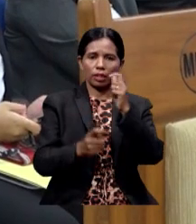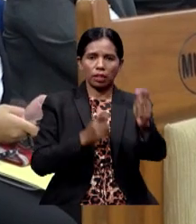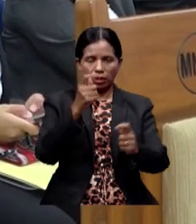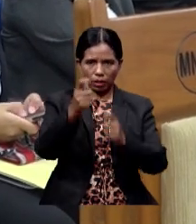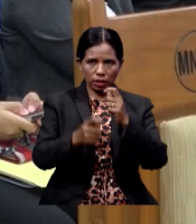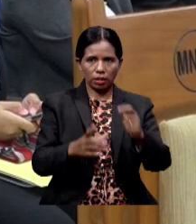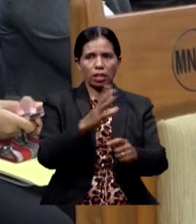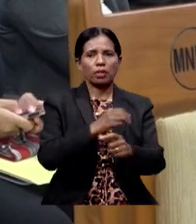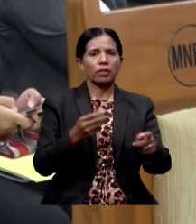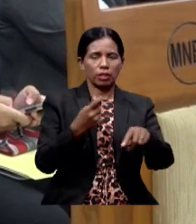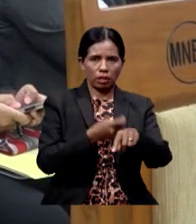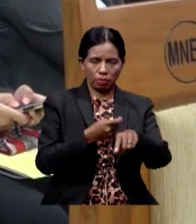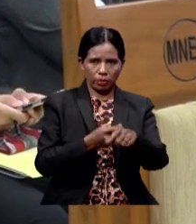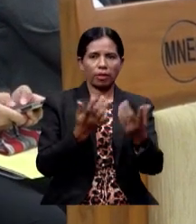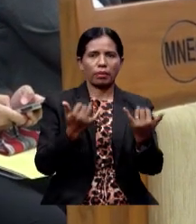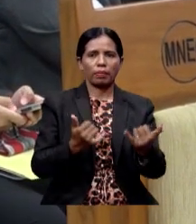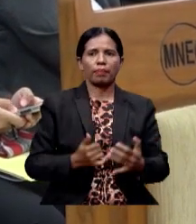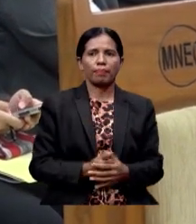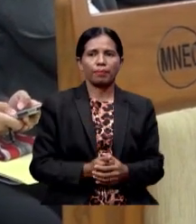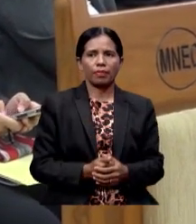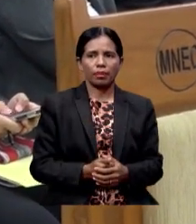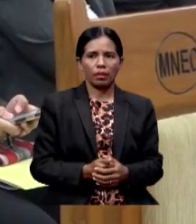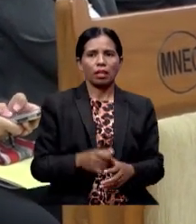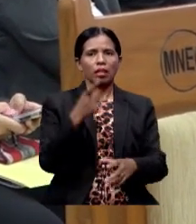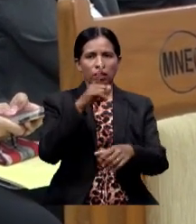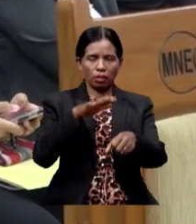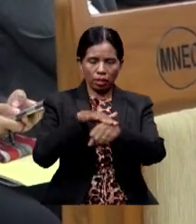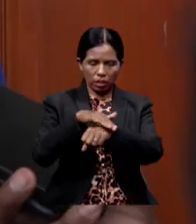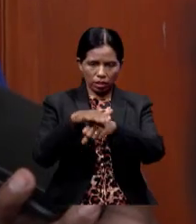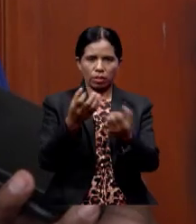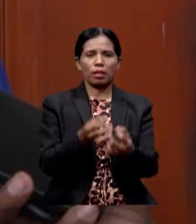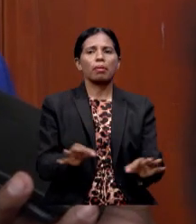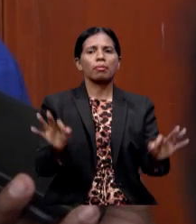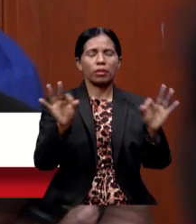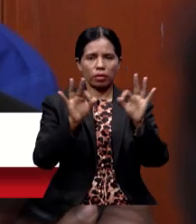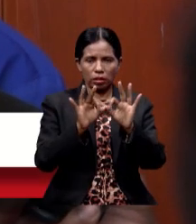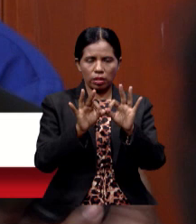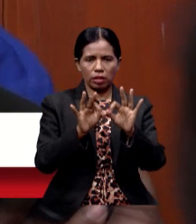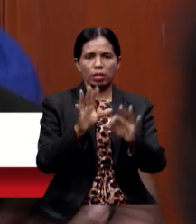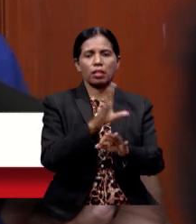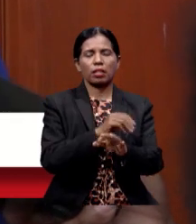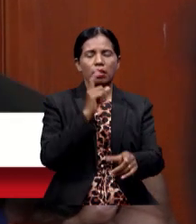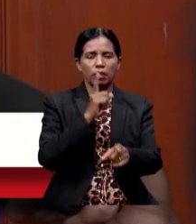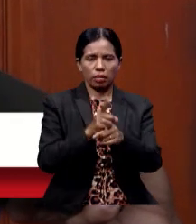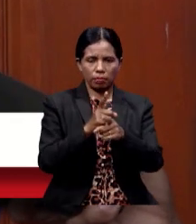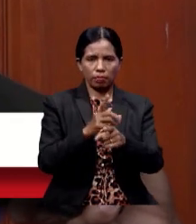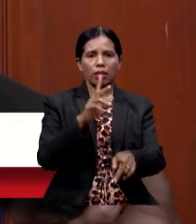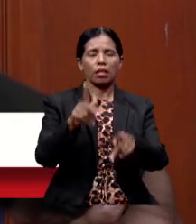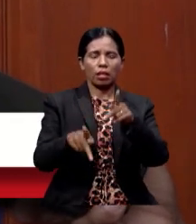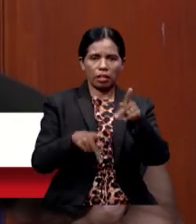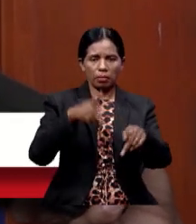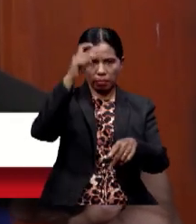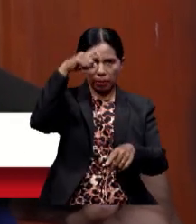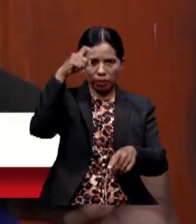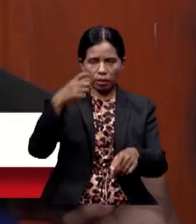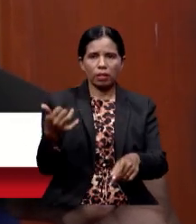ne. Sim, língua inglesa é importante. Importante para a diplomacia, importante